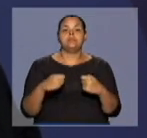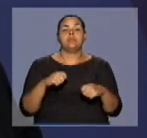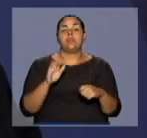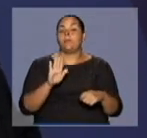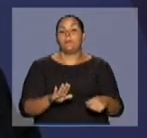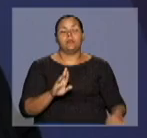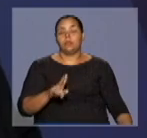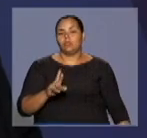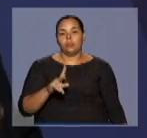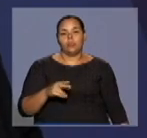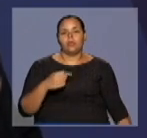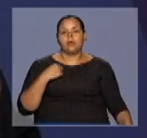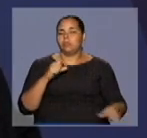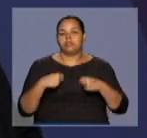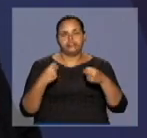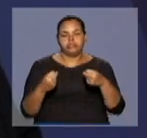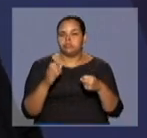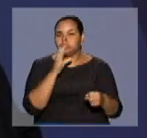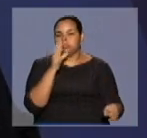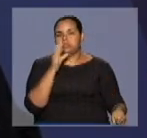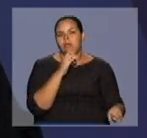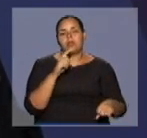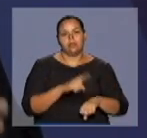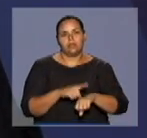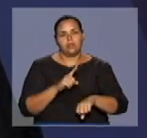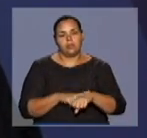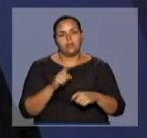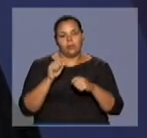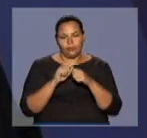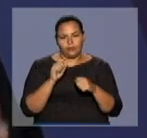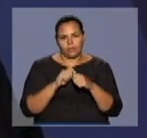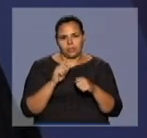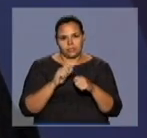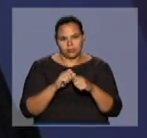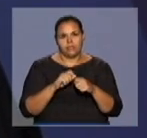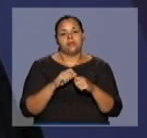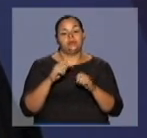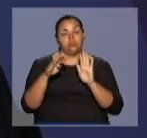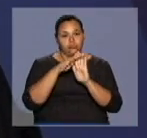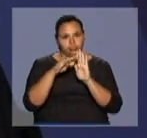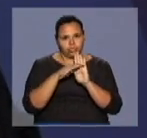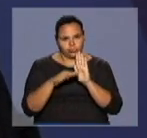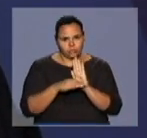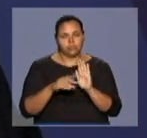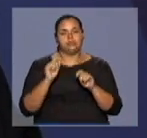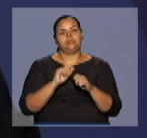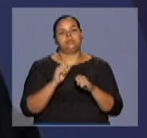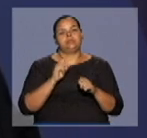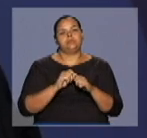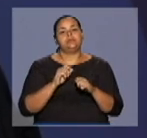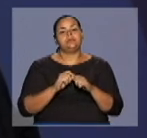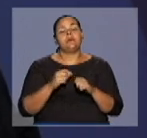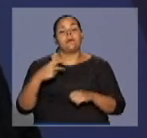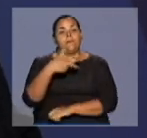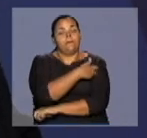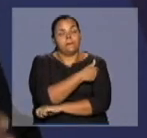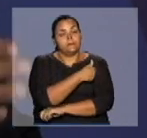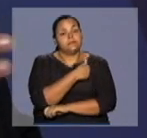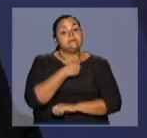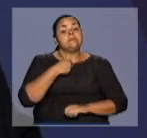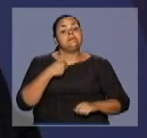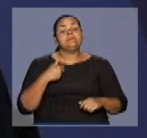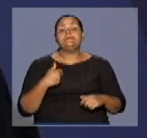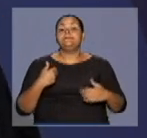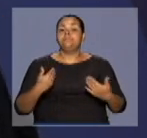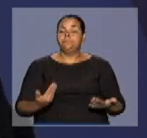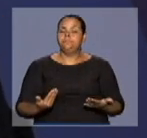realmente, mas não é motivo para correria. Dá tempo de fazer uma programação, como está sendo feito, para vacinar